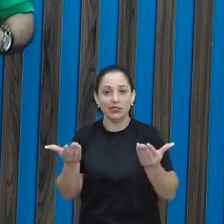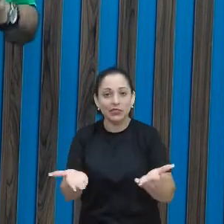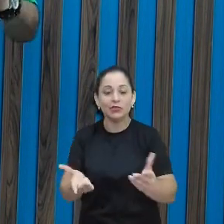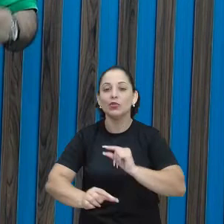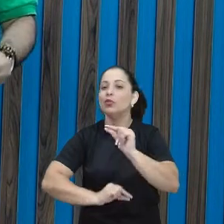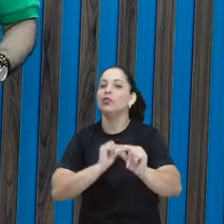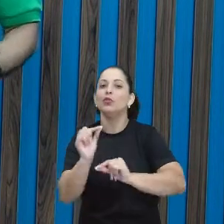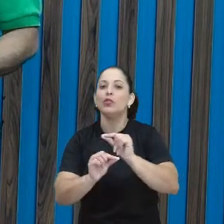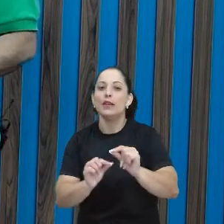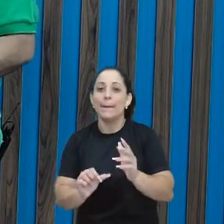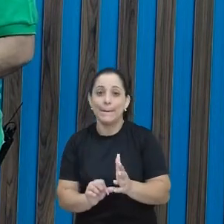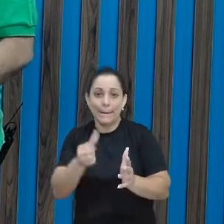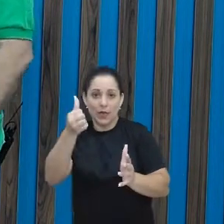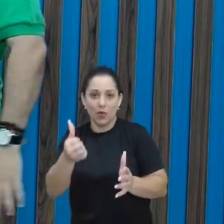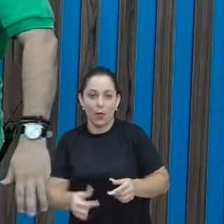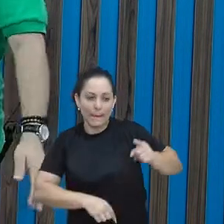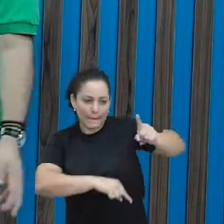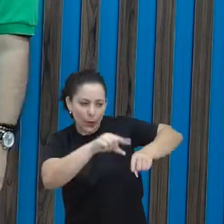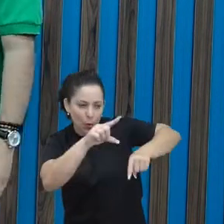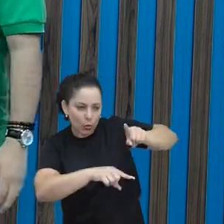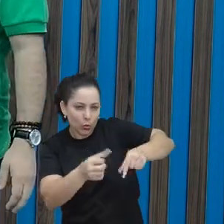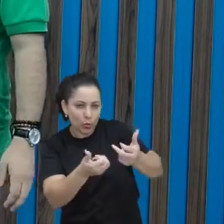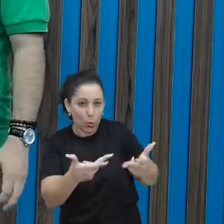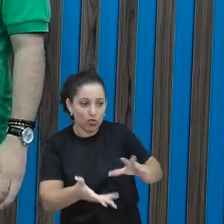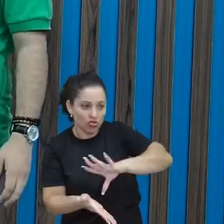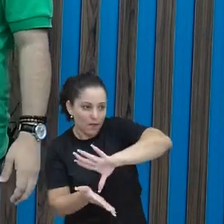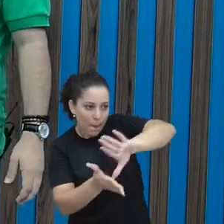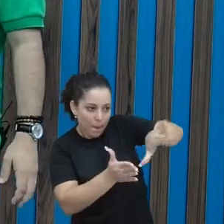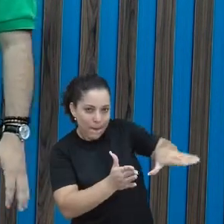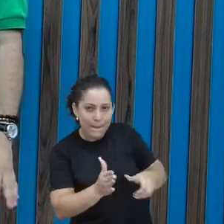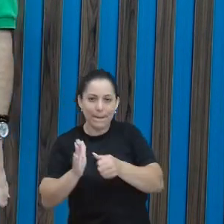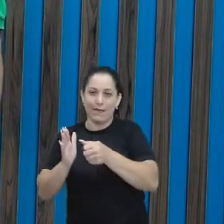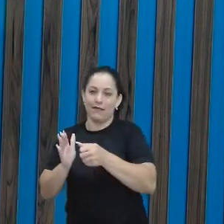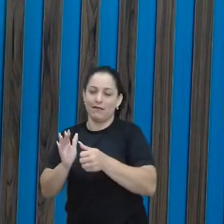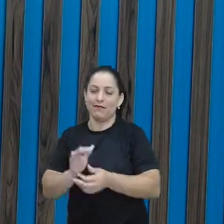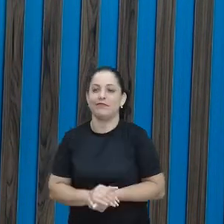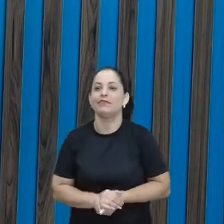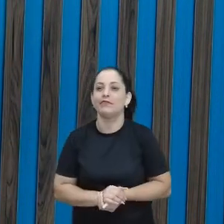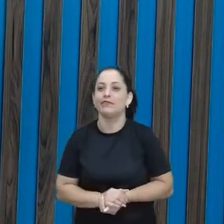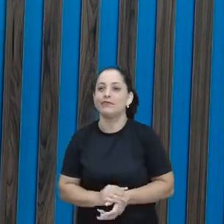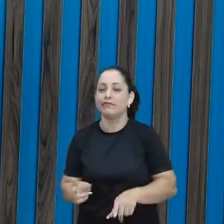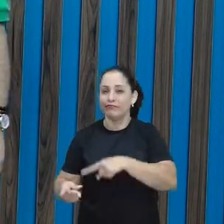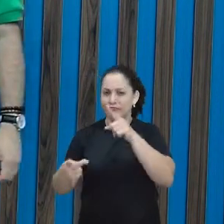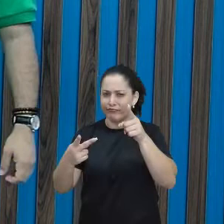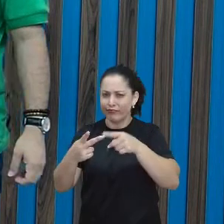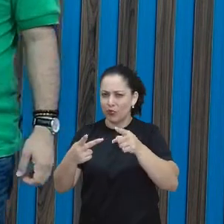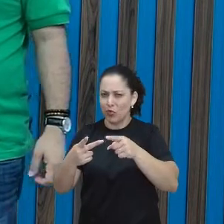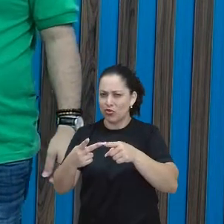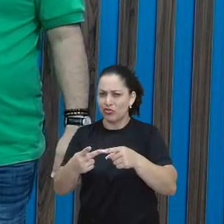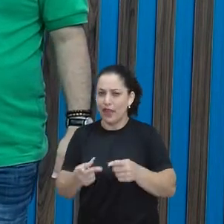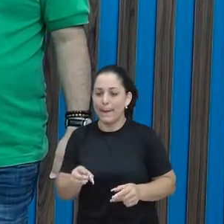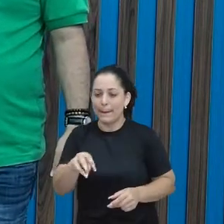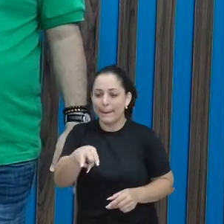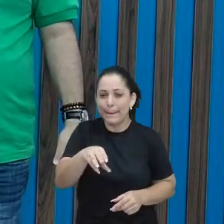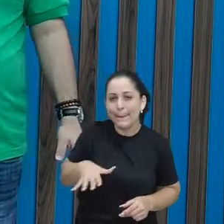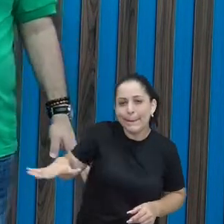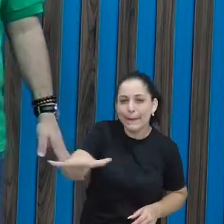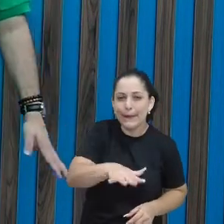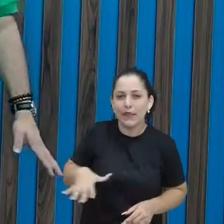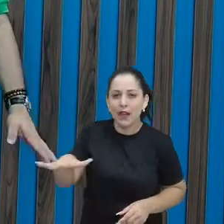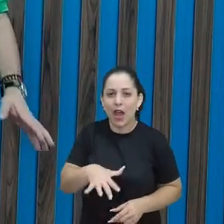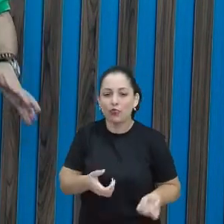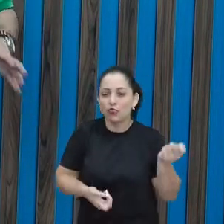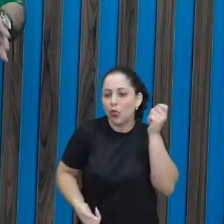busca de matéria-prima, ok? Outra, aí ó, que eu acabei de falar, conquista de mercados